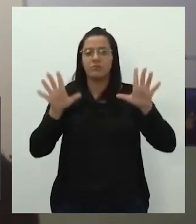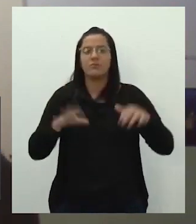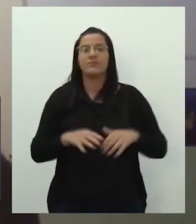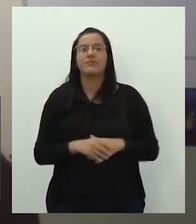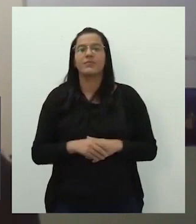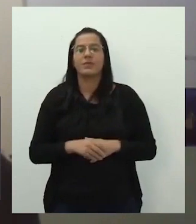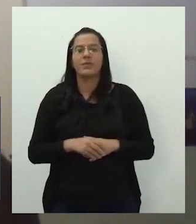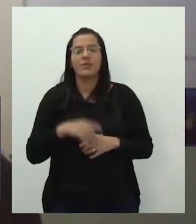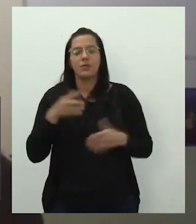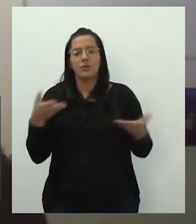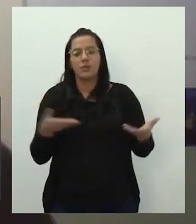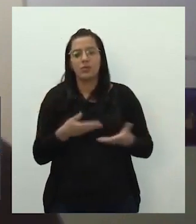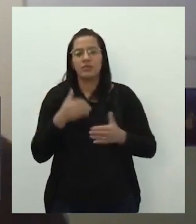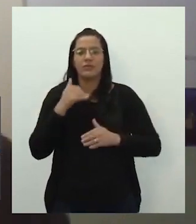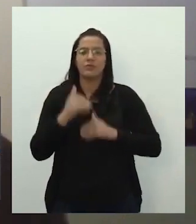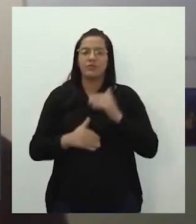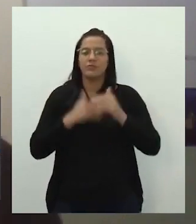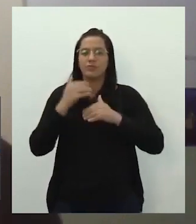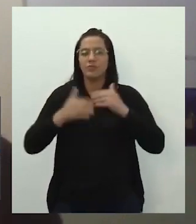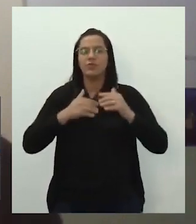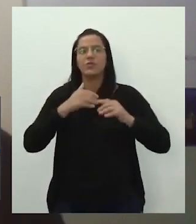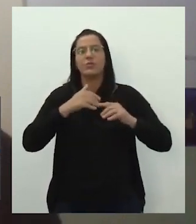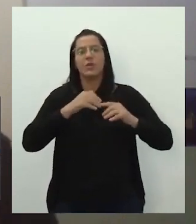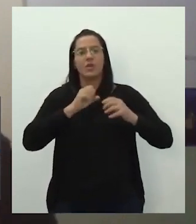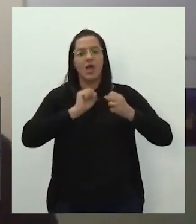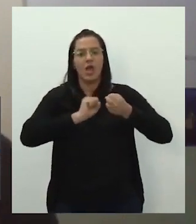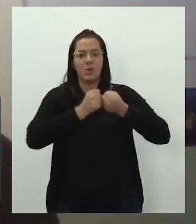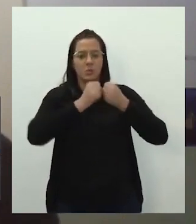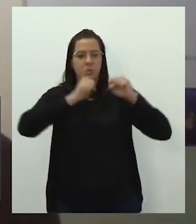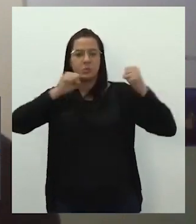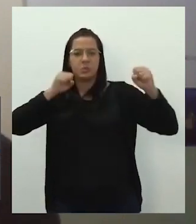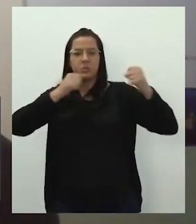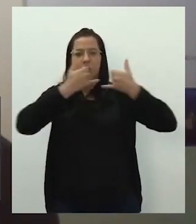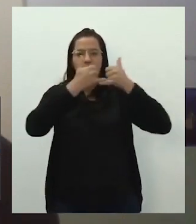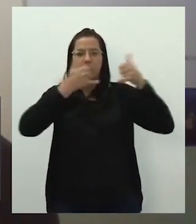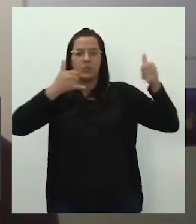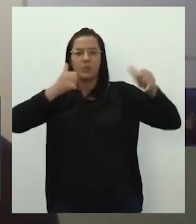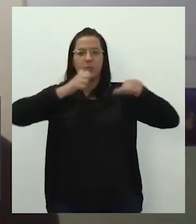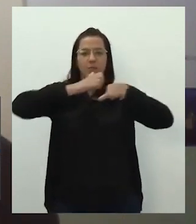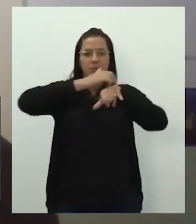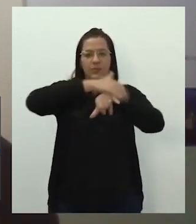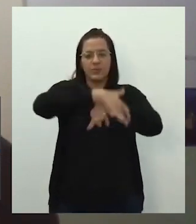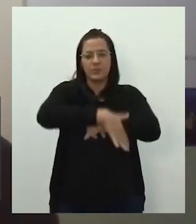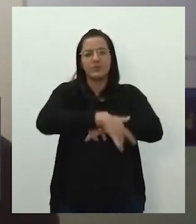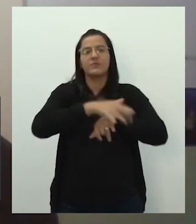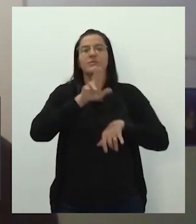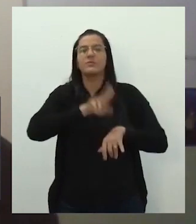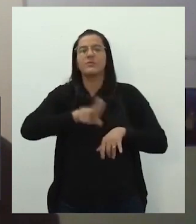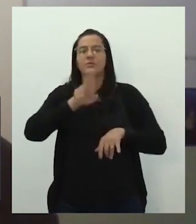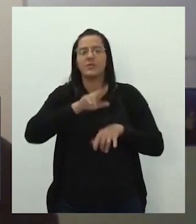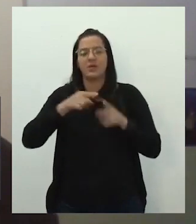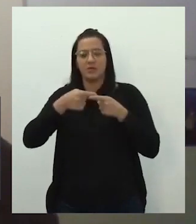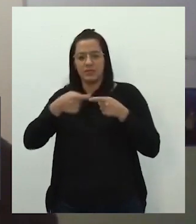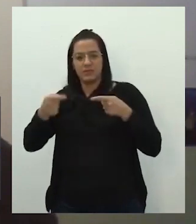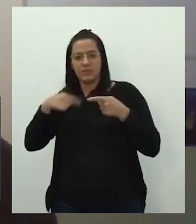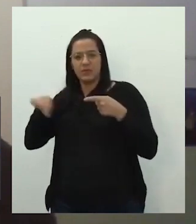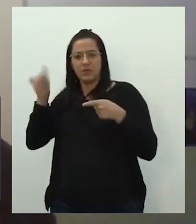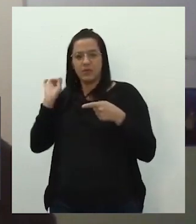geração de energia nas usinas. Aí essa última habilidade, dessa última aula dessa